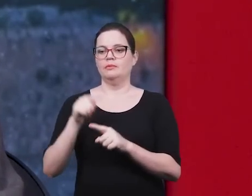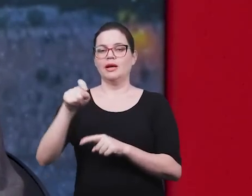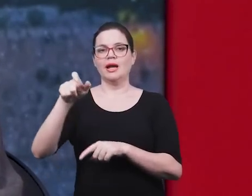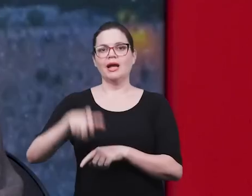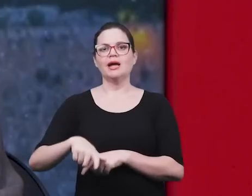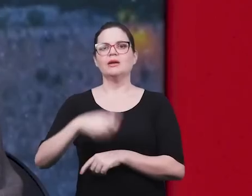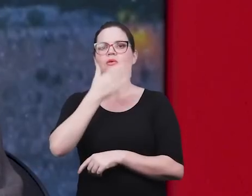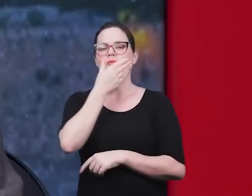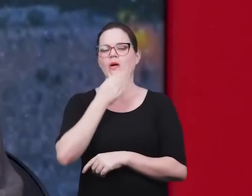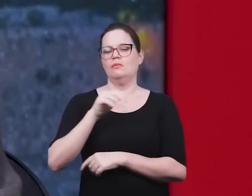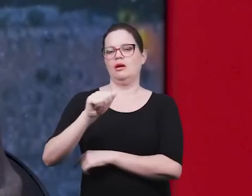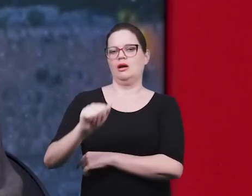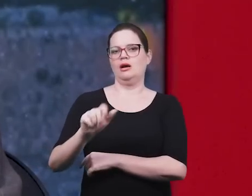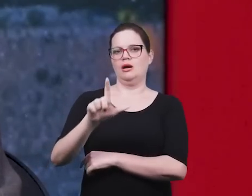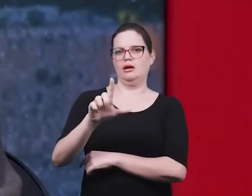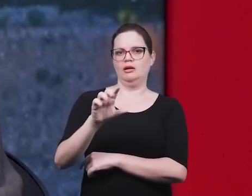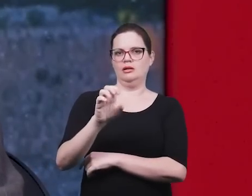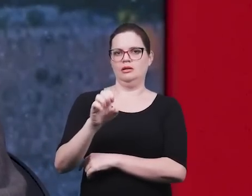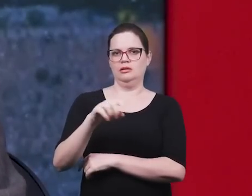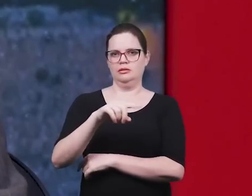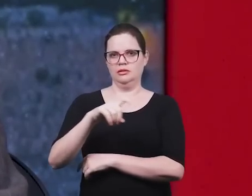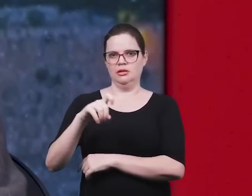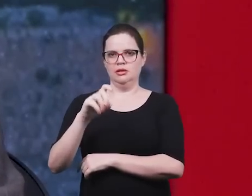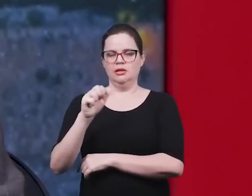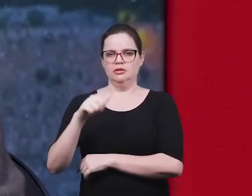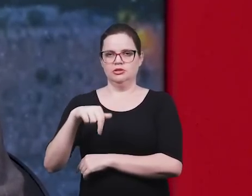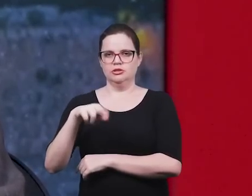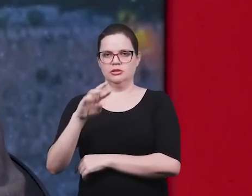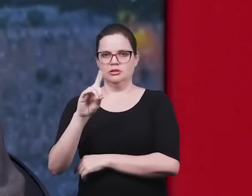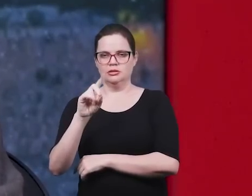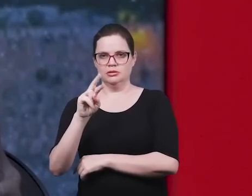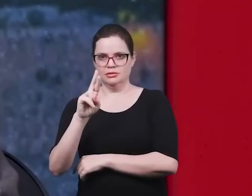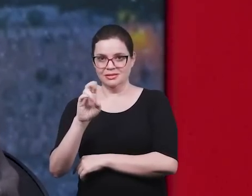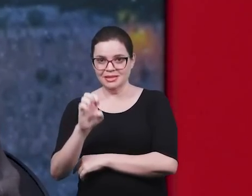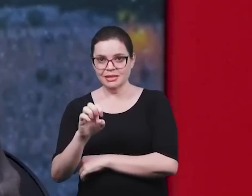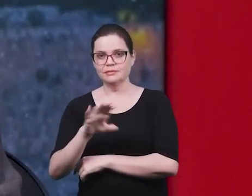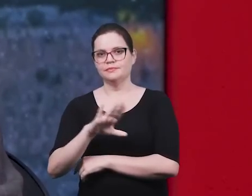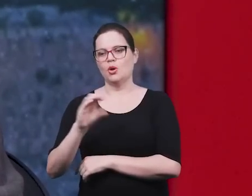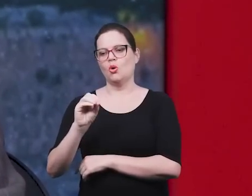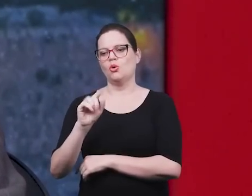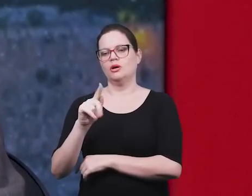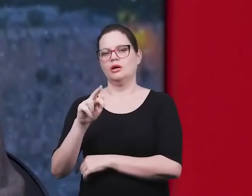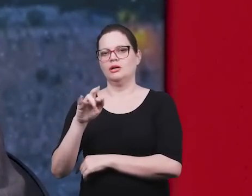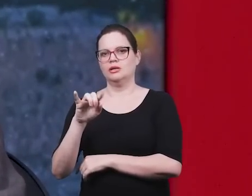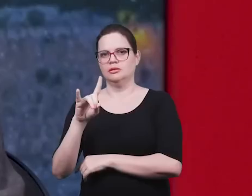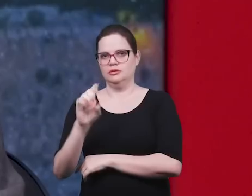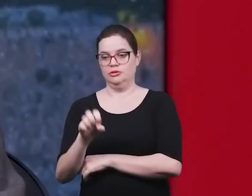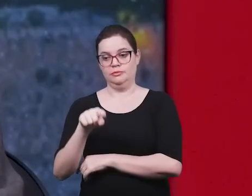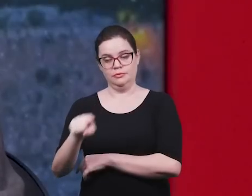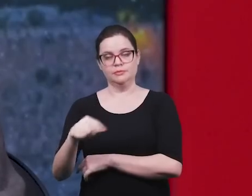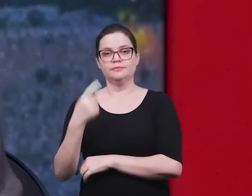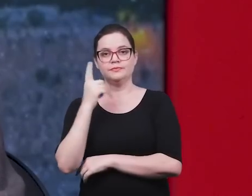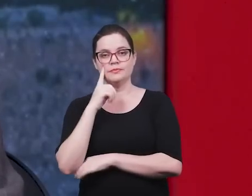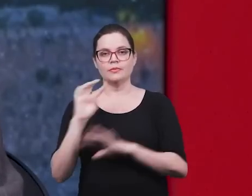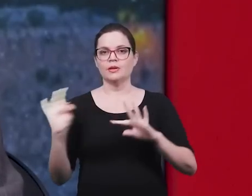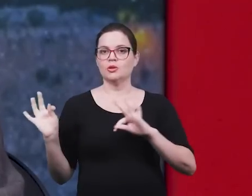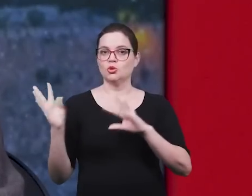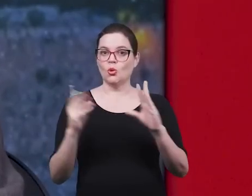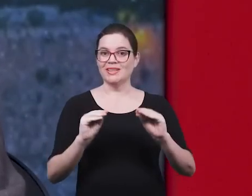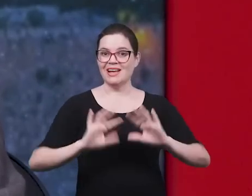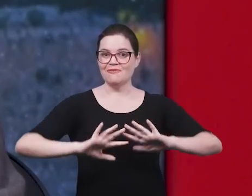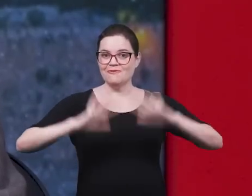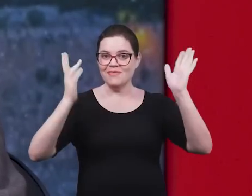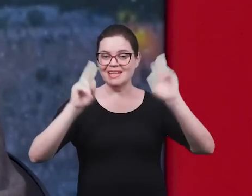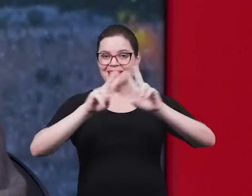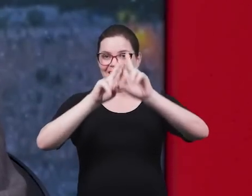Grande. Então foram 4 generais. Então o importante para nós aqui é que estas festas, todas elas,